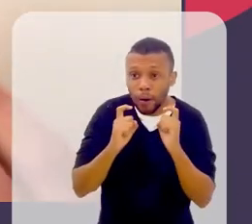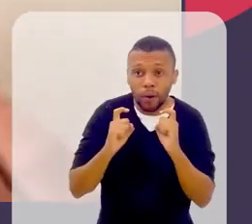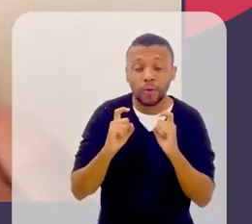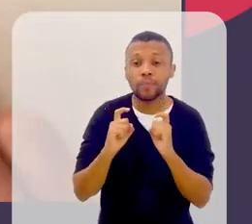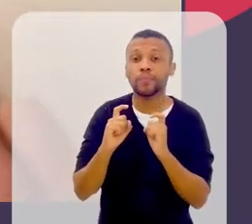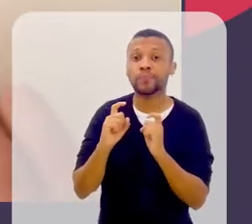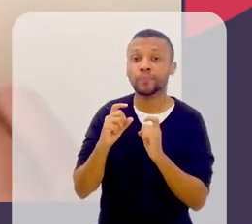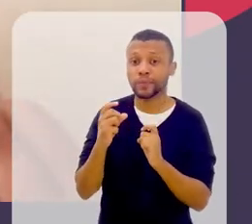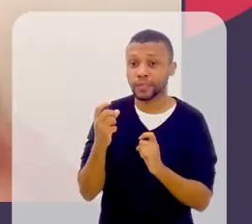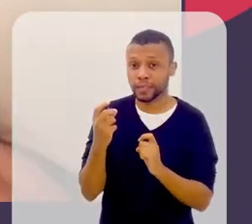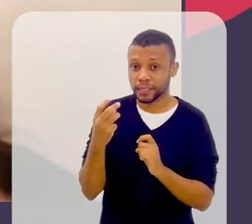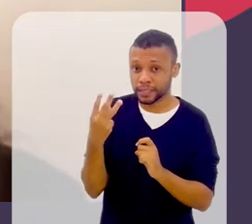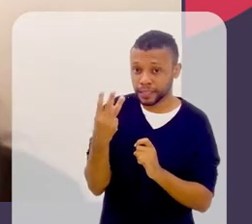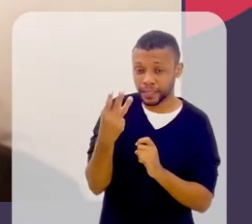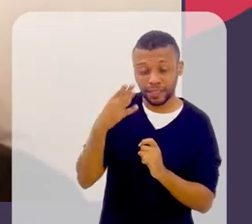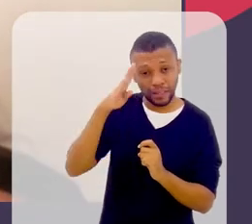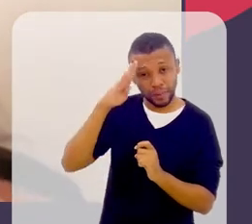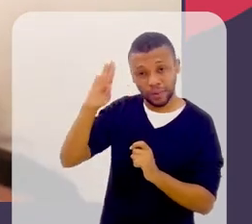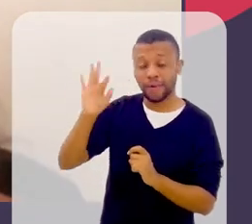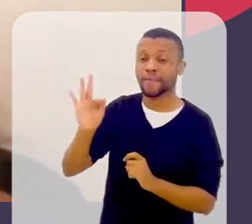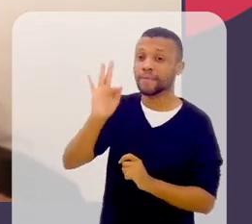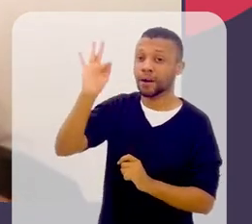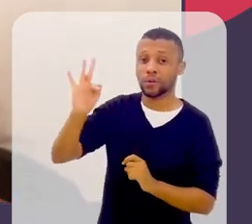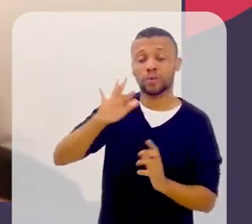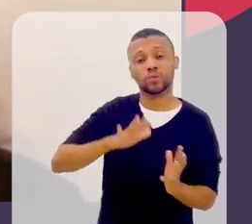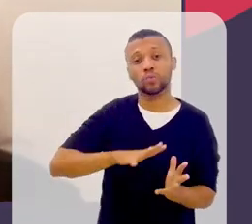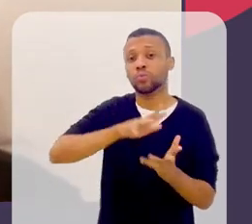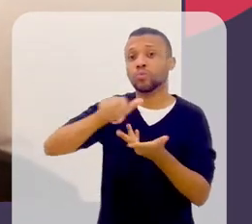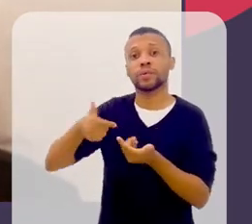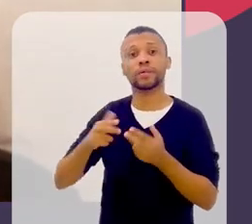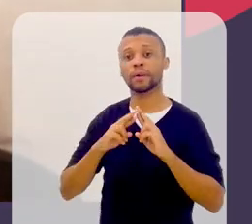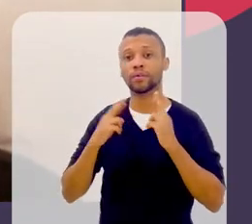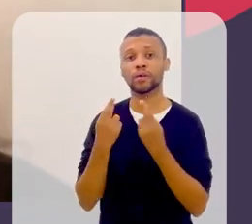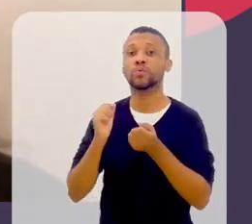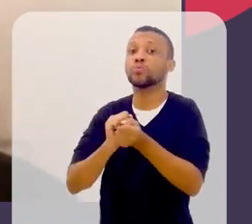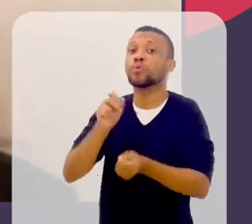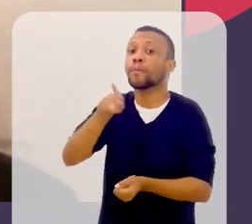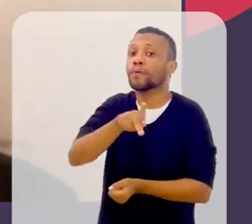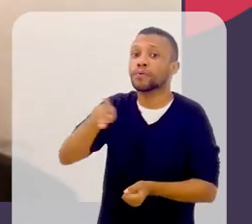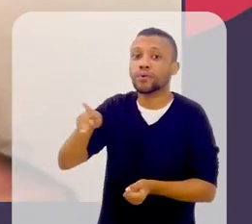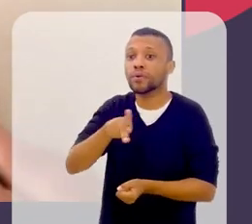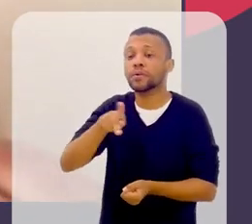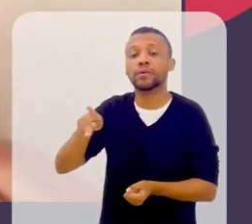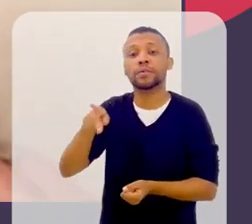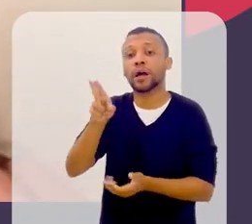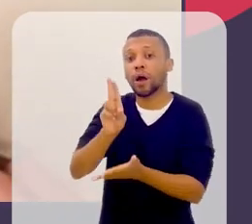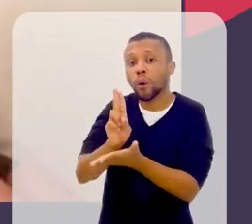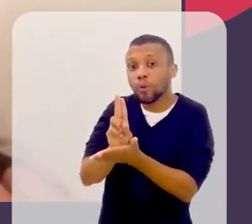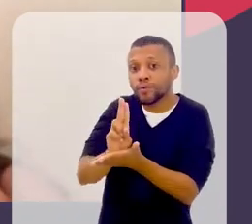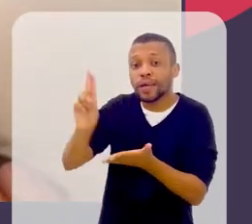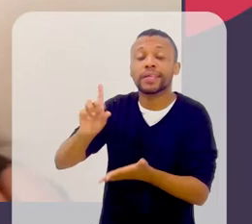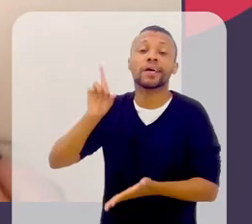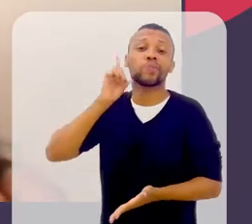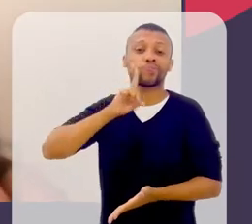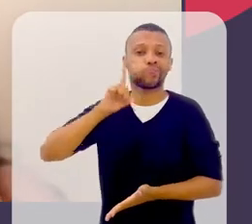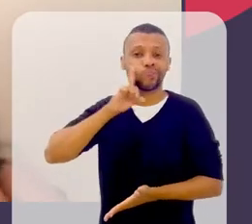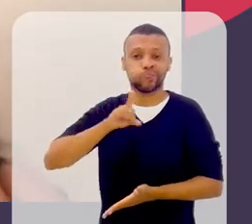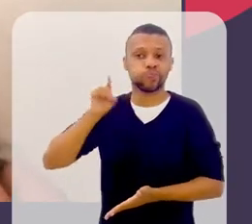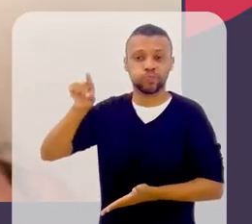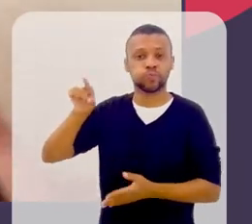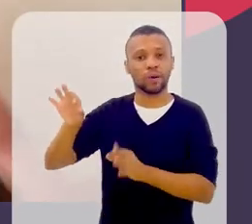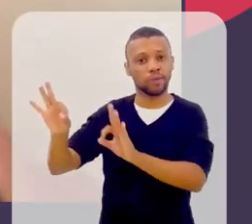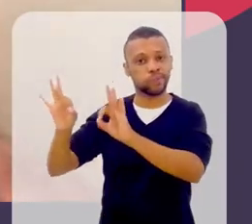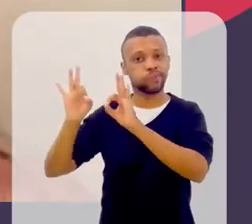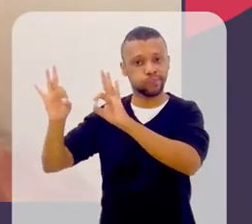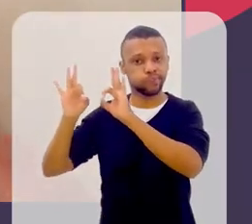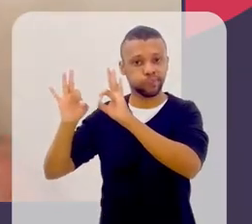Reuniões entre três das maiores faculdades do planeta. Ela estava fazendo reunião com professores da Duke University nos Estados